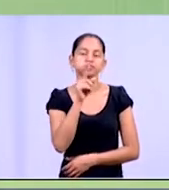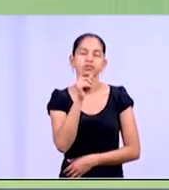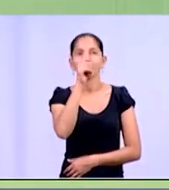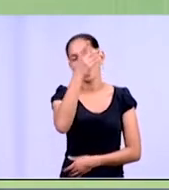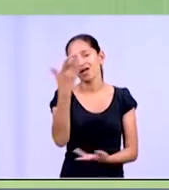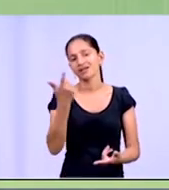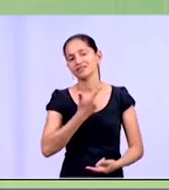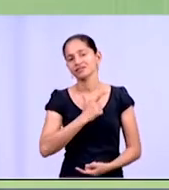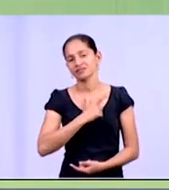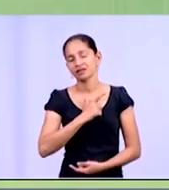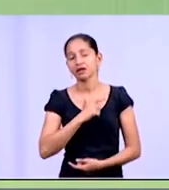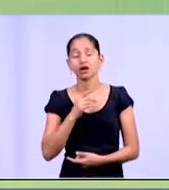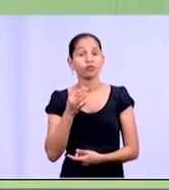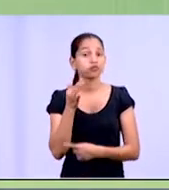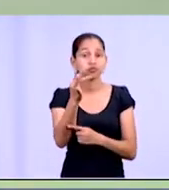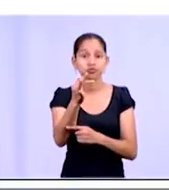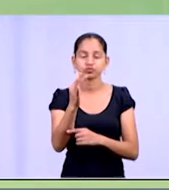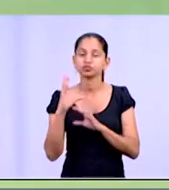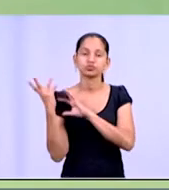computador pessoal era o futuro.